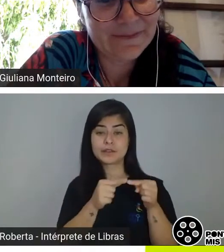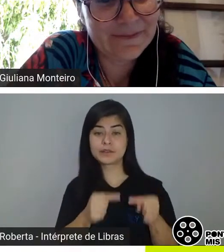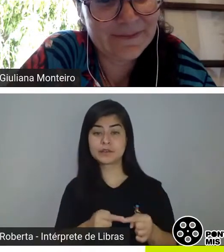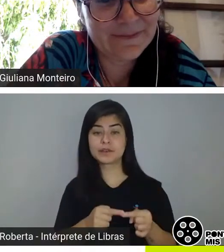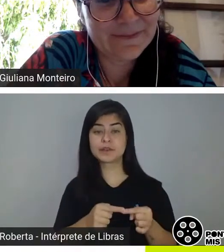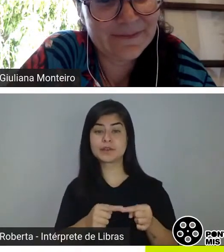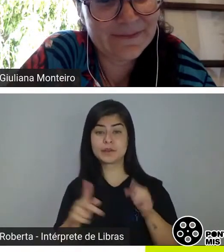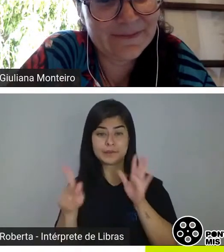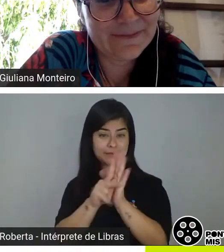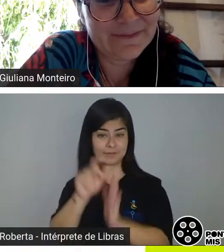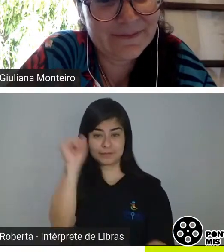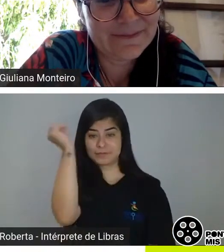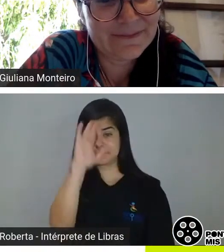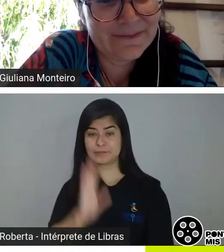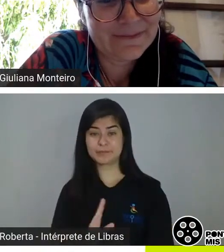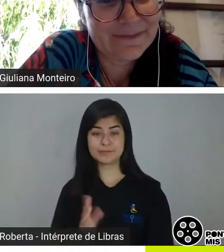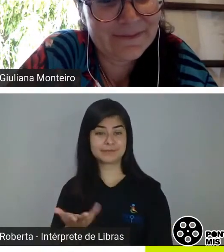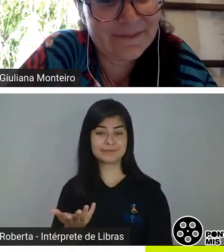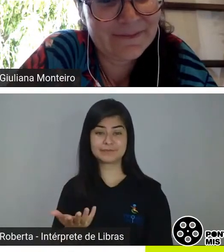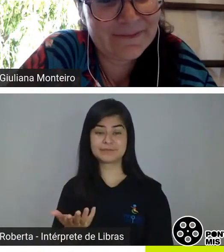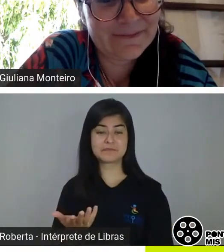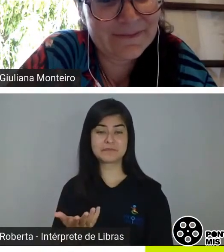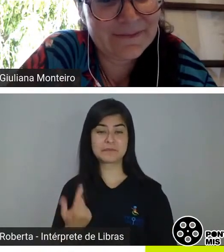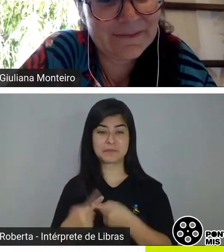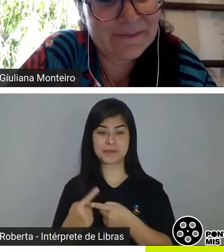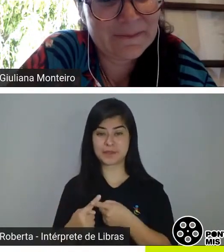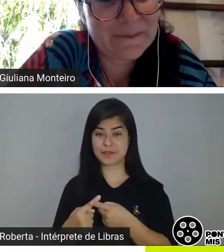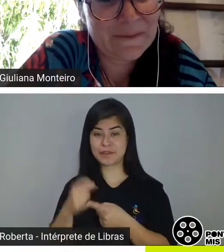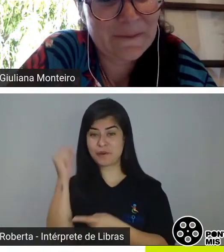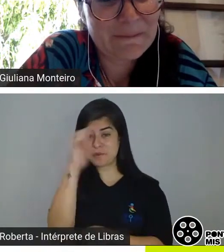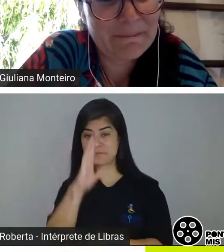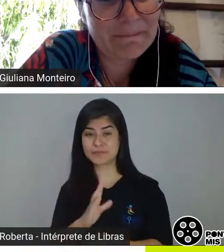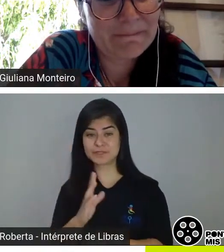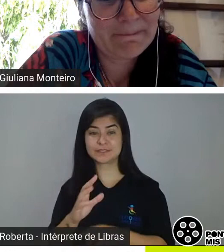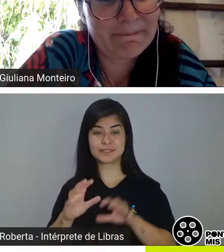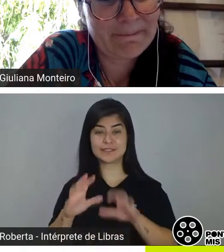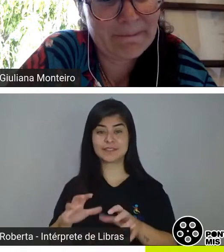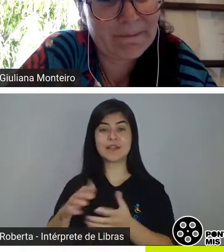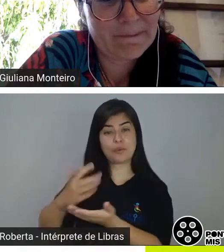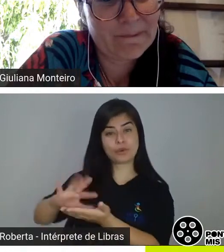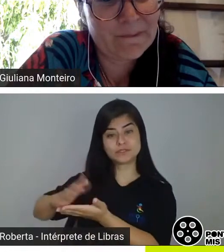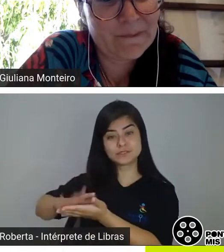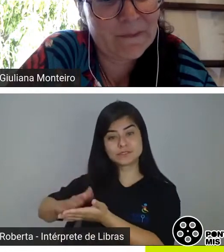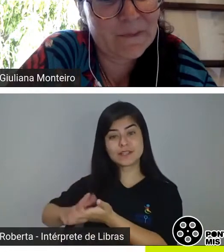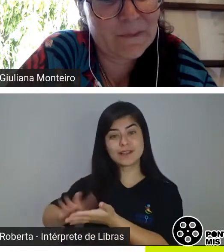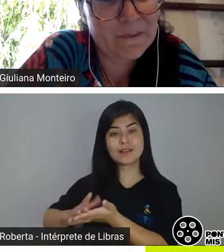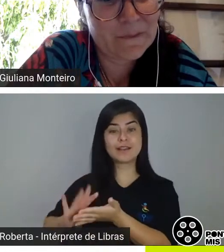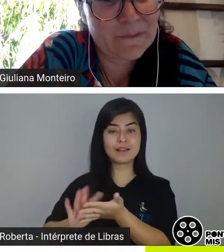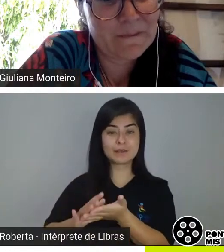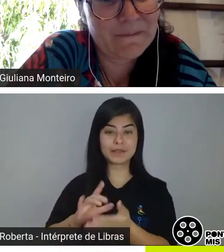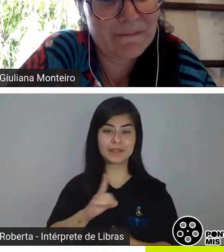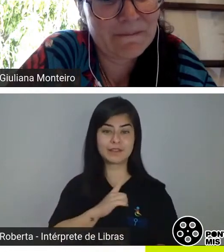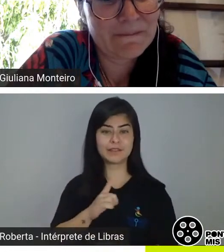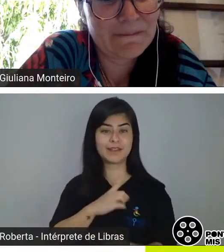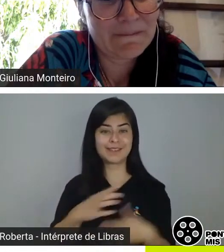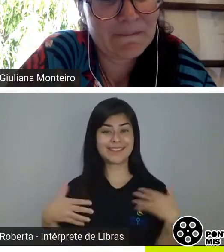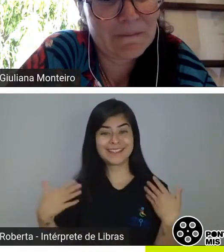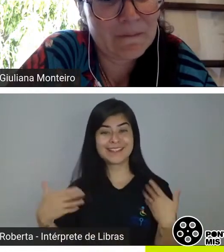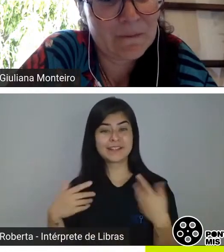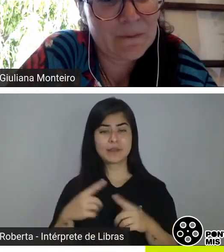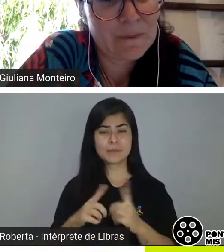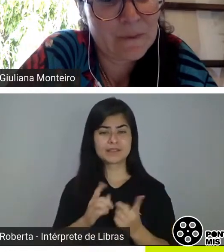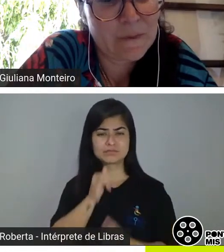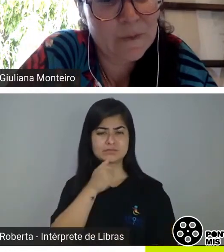próprio Brasil, né? Nesse sentido. É muito assim, né? O próprio o samba tem essa alegria triste. Claro.